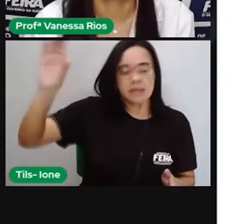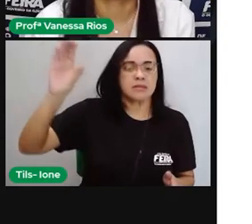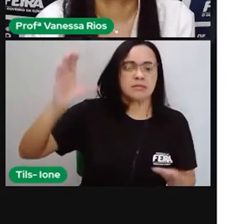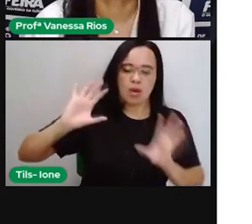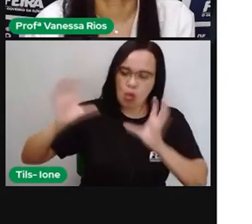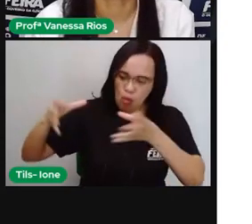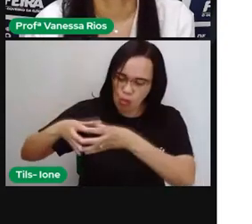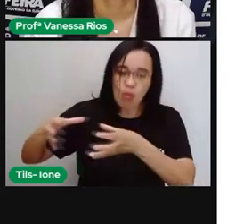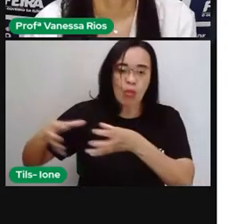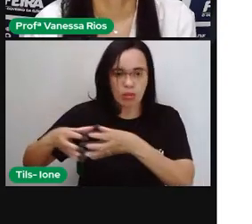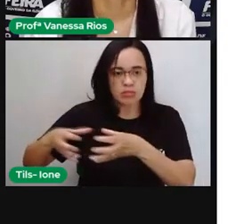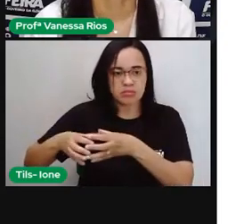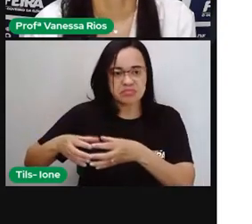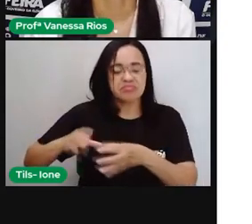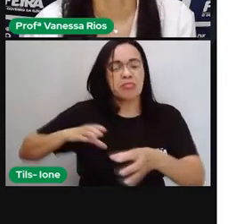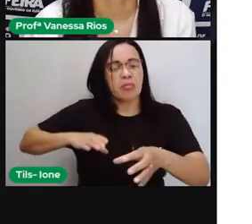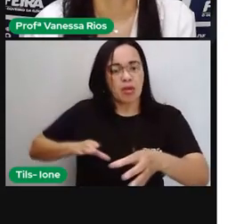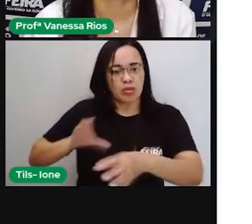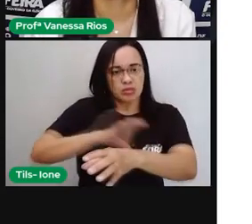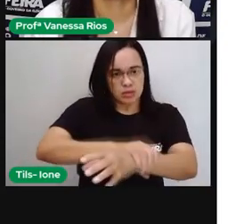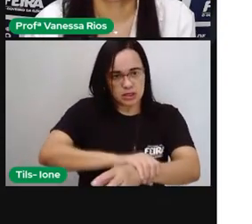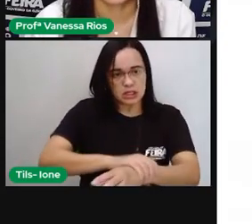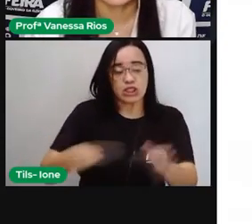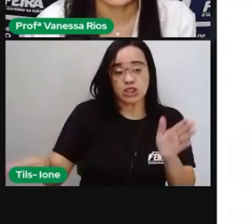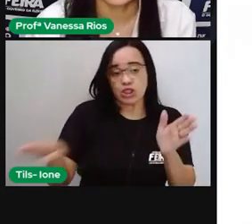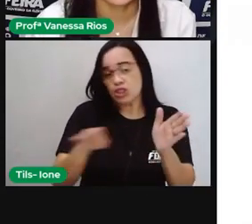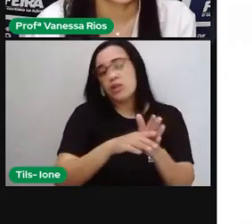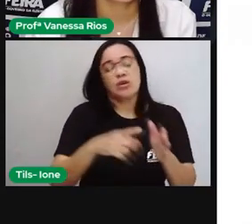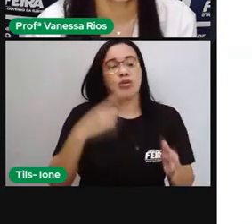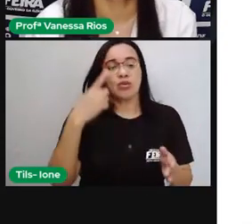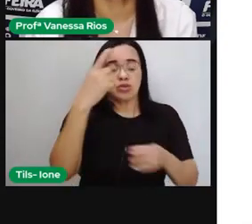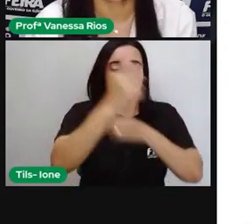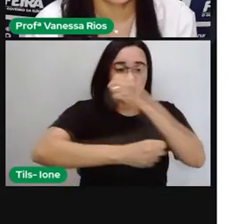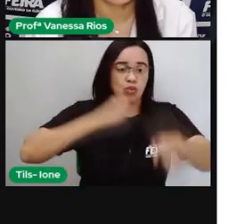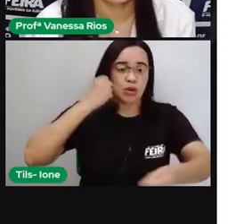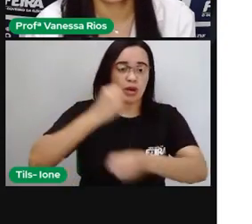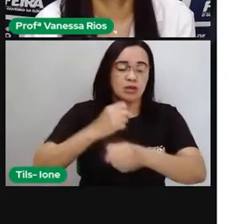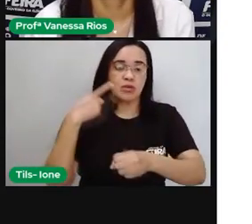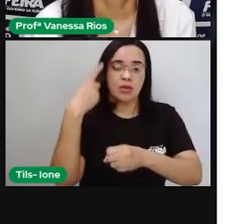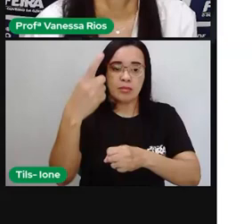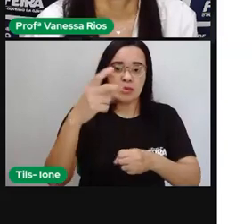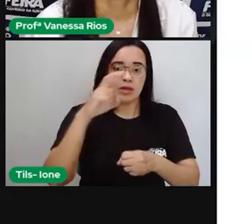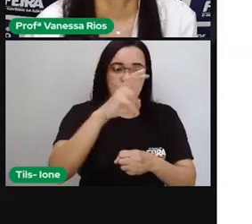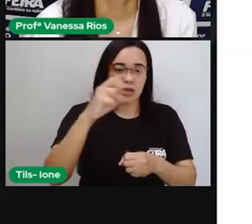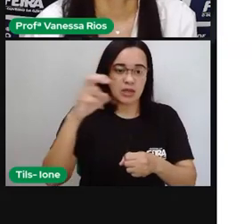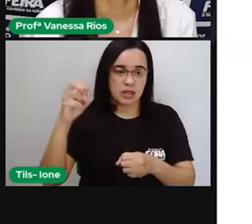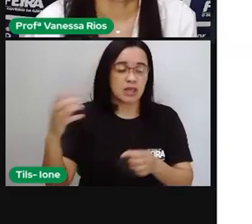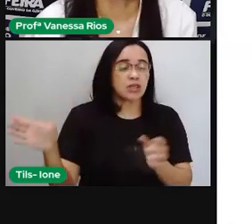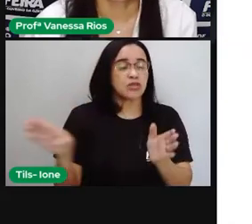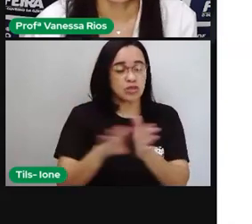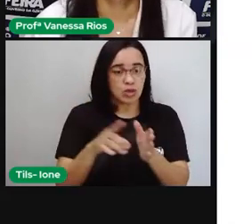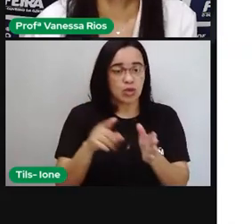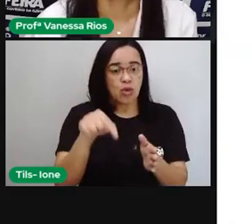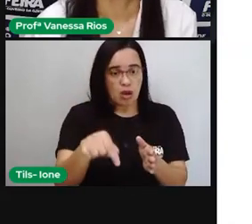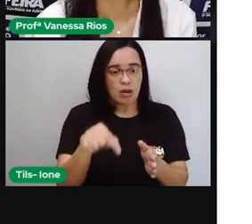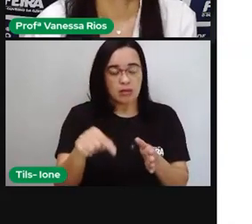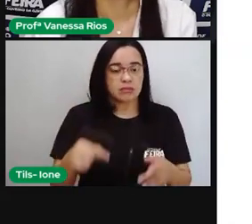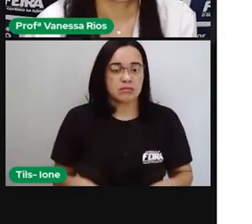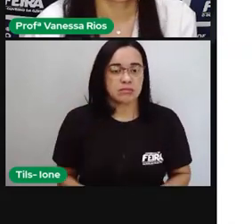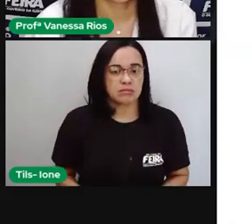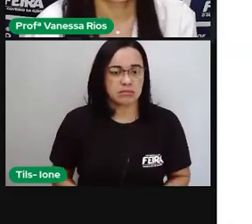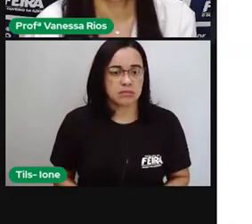em 1500, na intenção de explorar as riquezas, né, dessas novas terras, e deixaram aqui